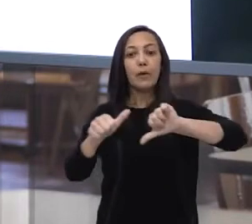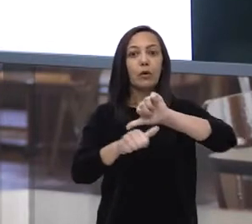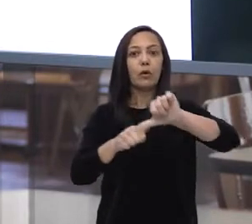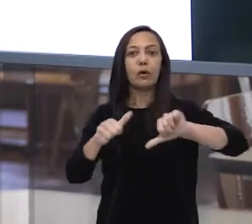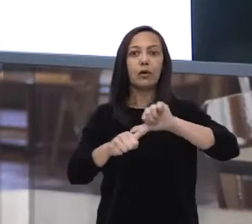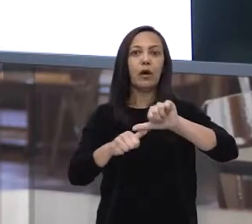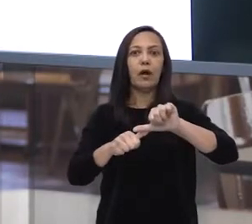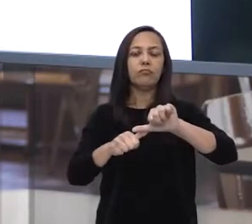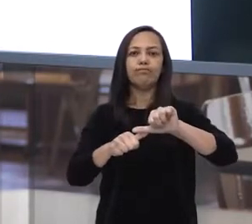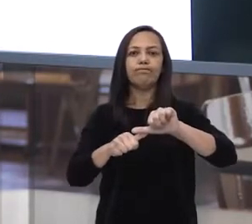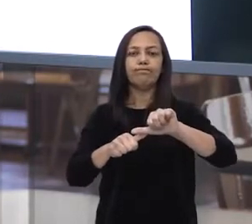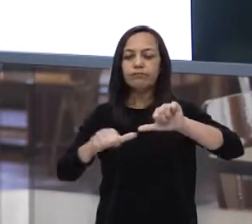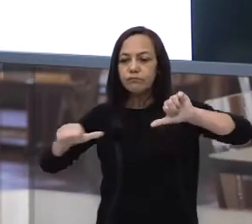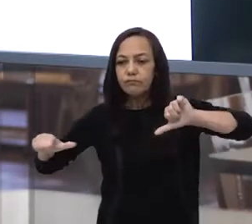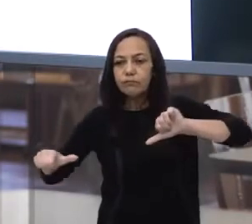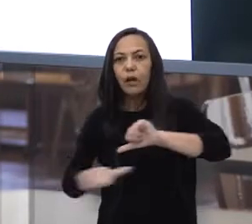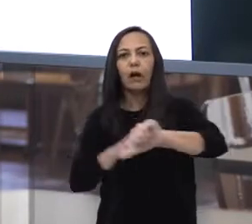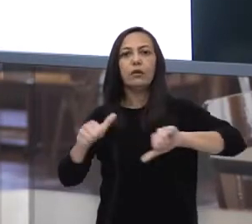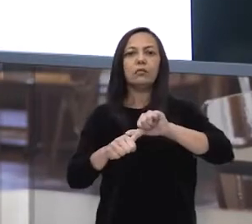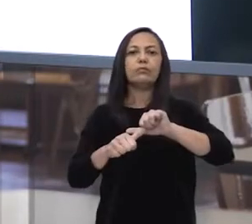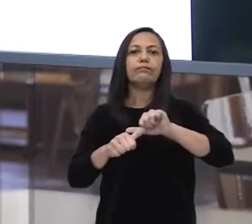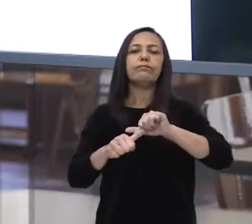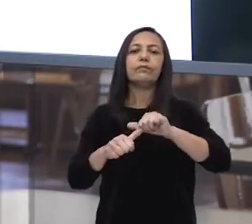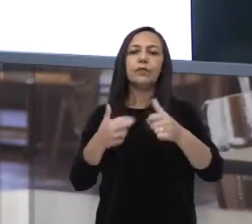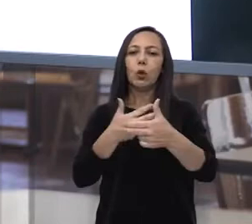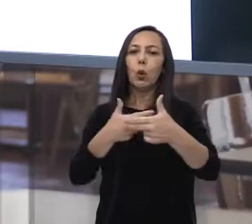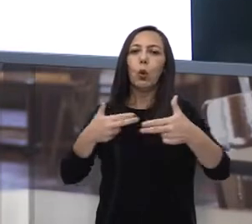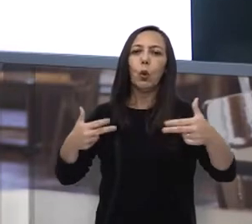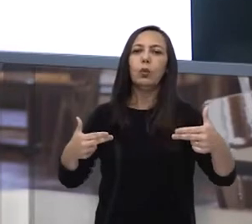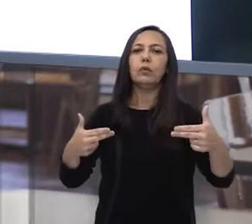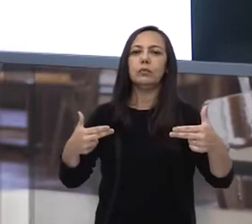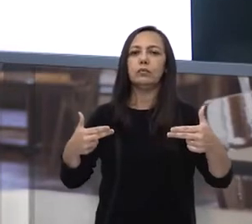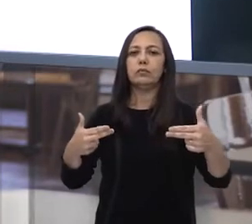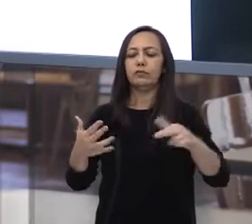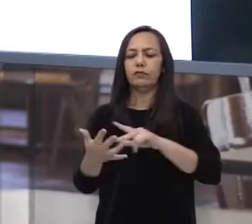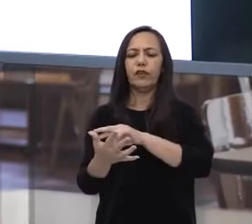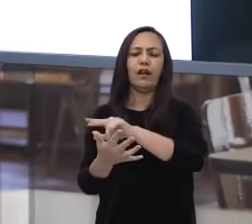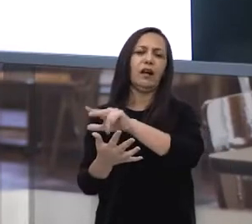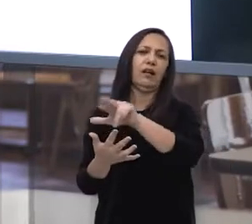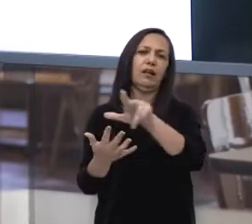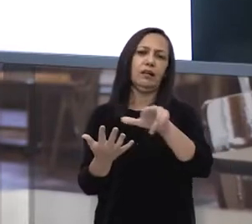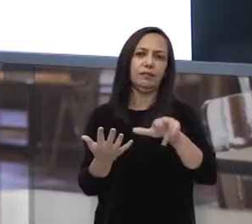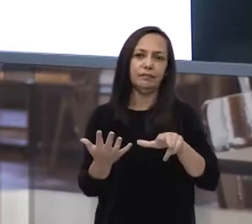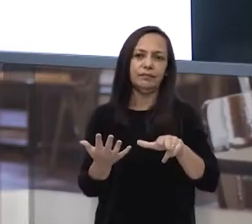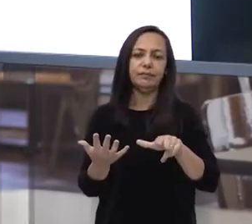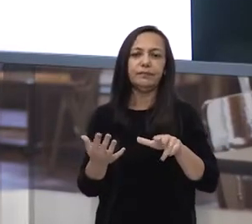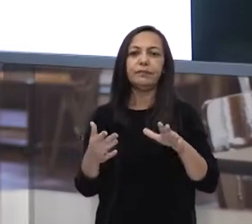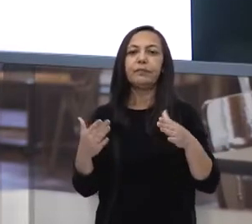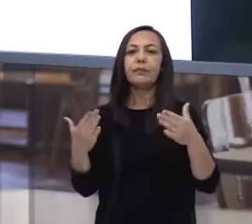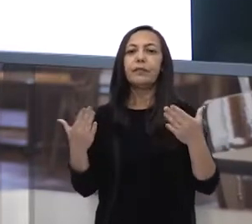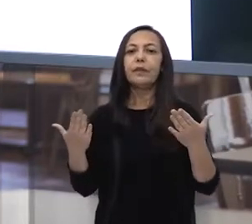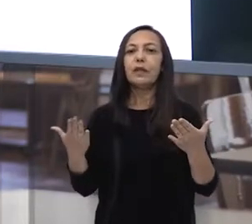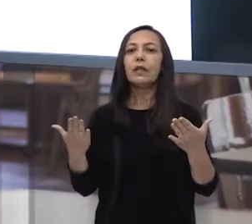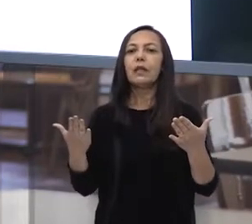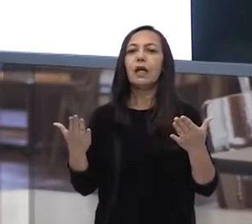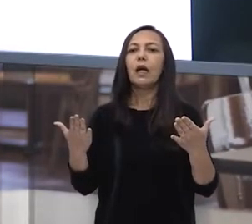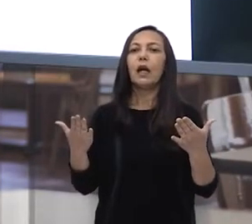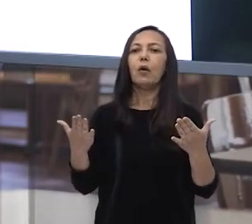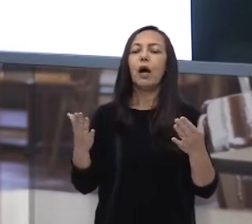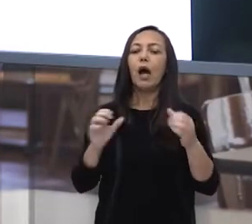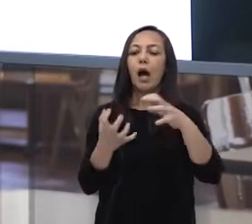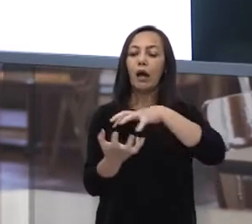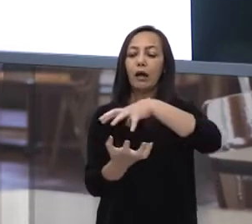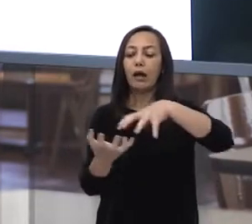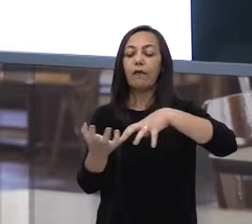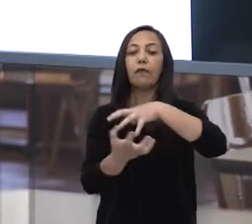de produção, em padrão de transformação de produtos, tá bom? Então, esses moldes da